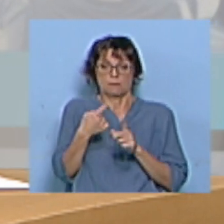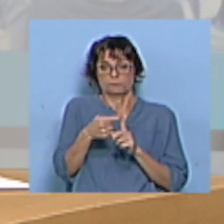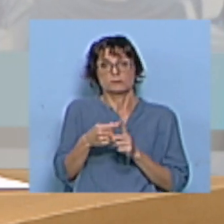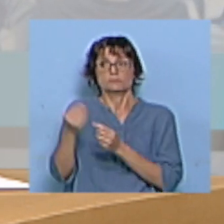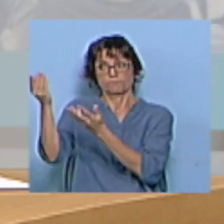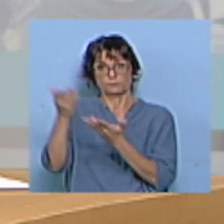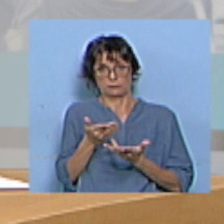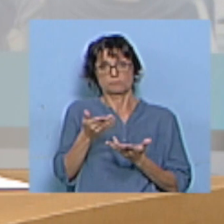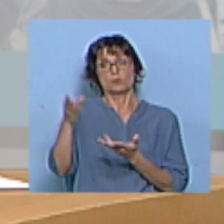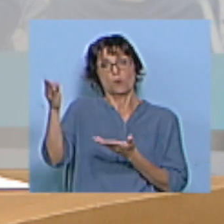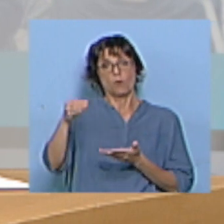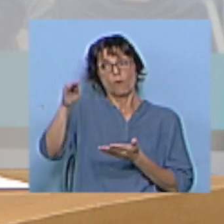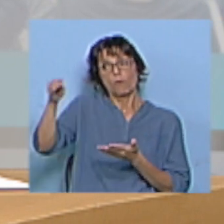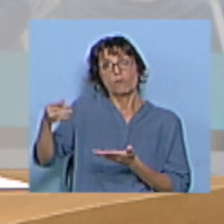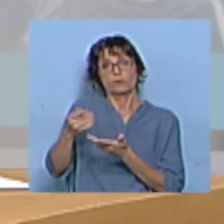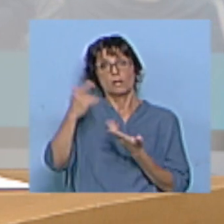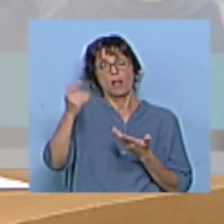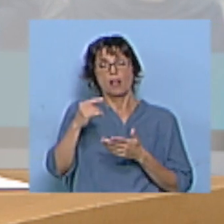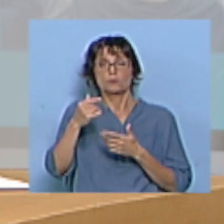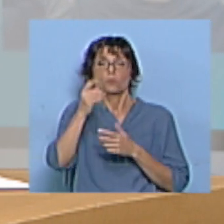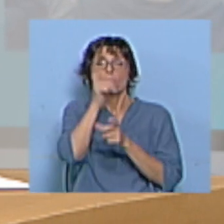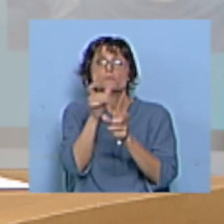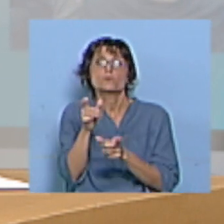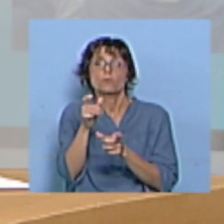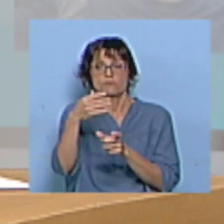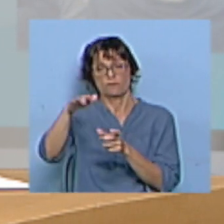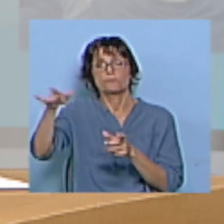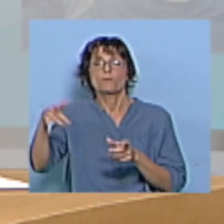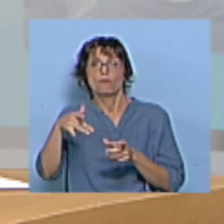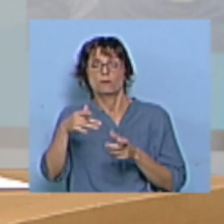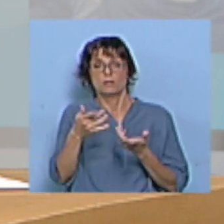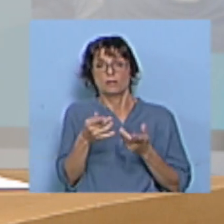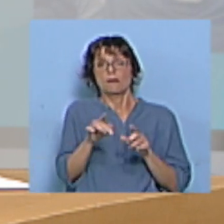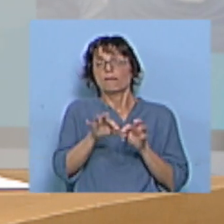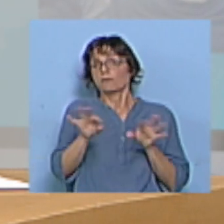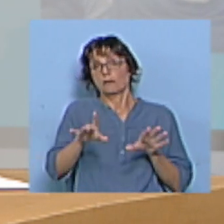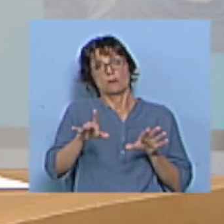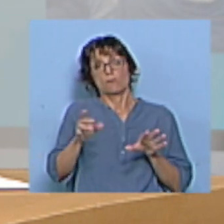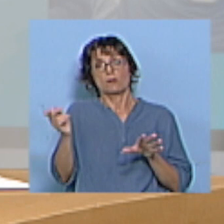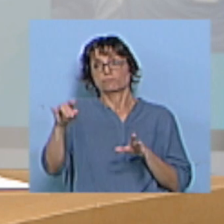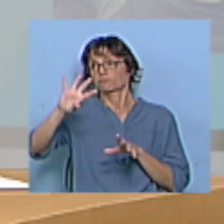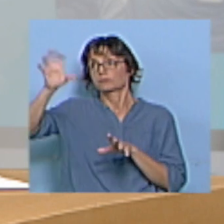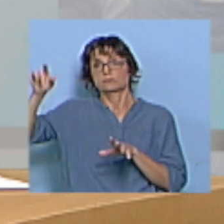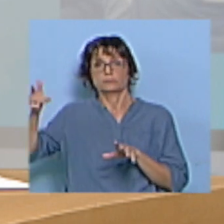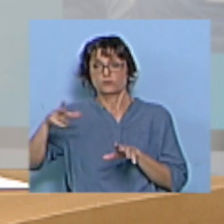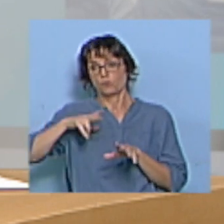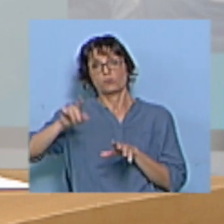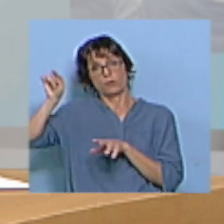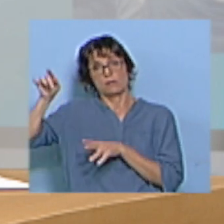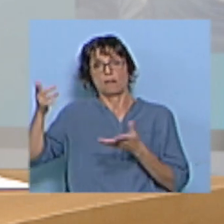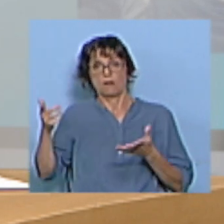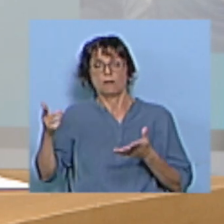imigrantes para esse tipo de trabalho que os nossos portugueses também estão a fazer noutros países, ou que pelo menos numa fase do